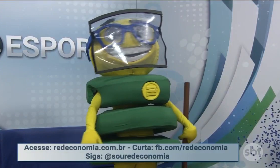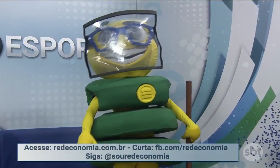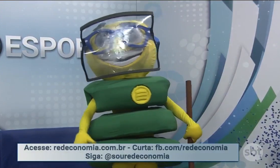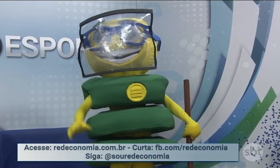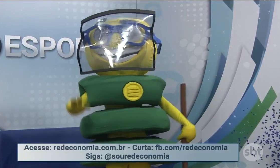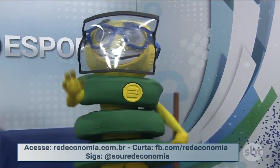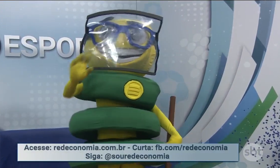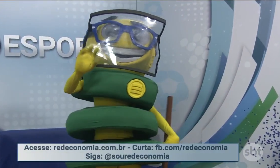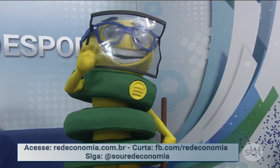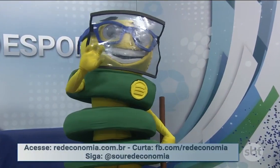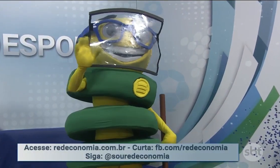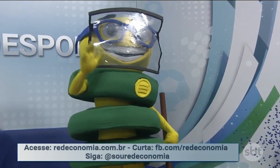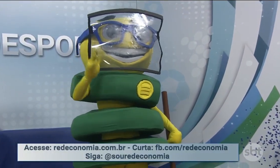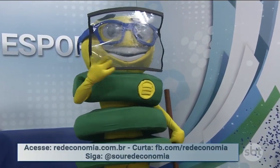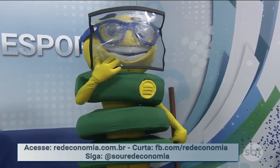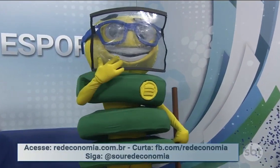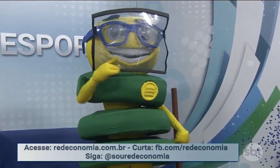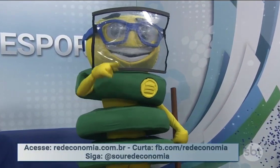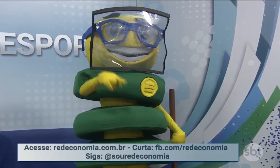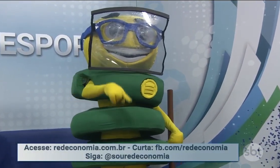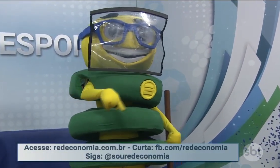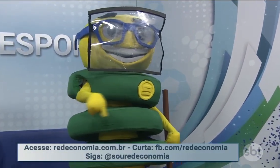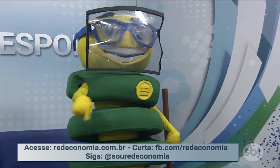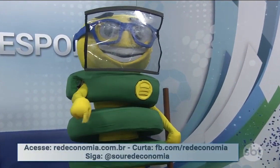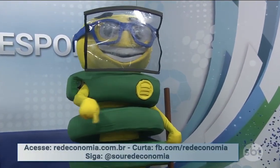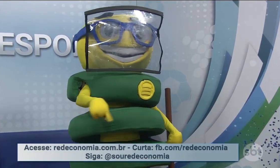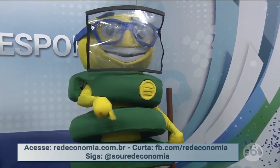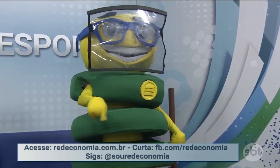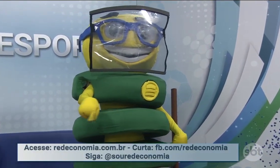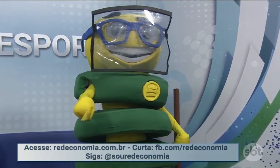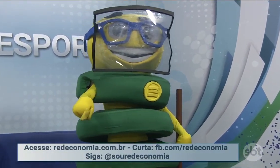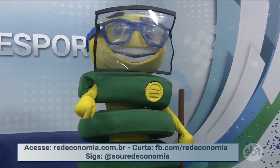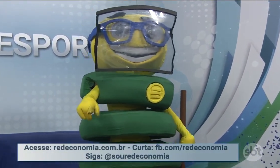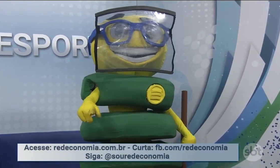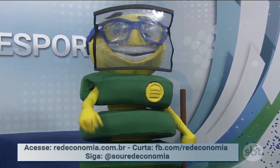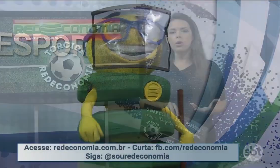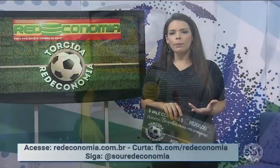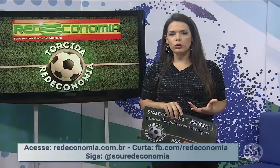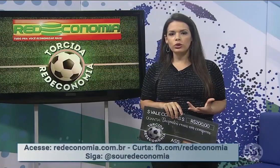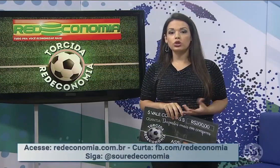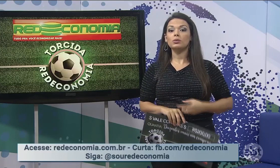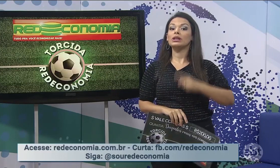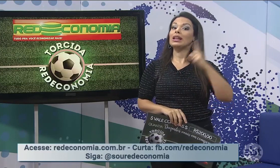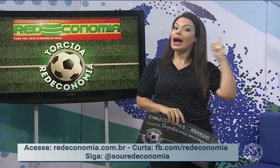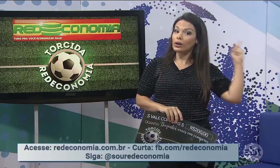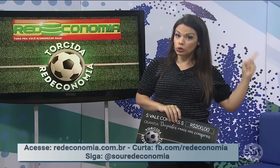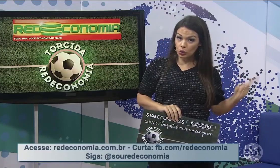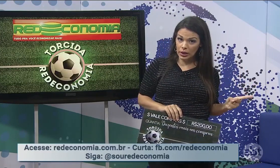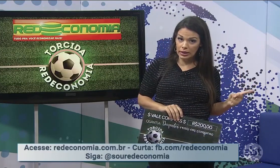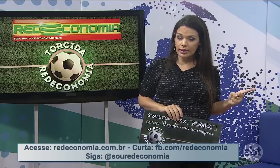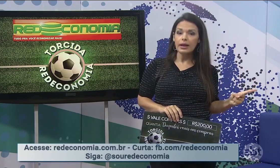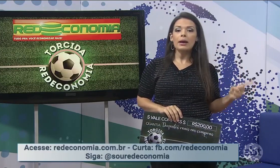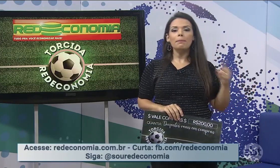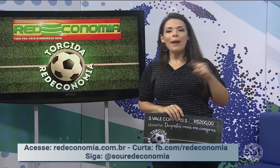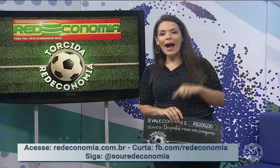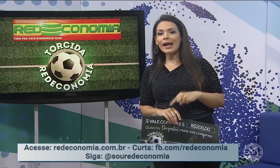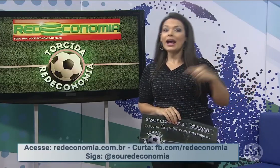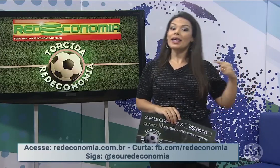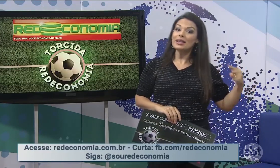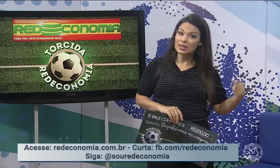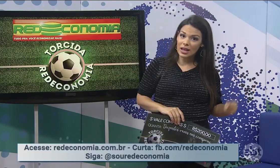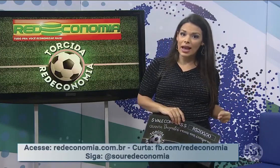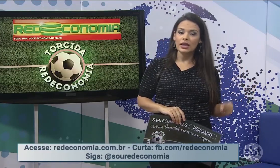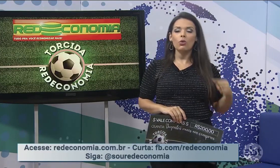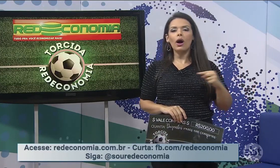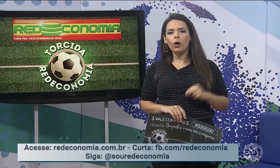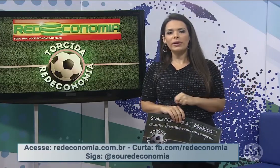cultural Torcida Rede Economia. Mande uma foto mostrando seu amor pelo seu time lá no Twitter. Marca